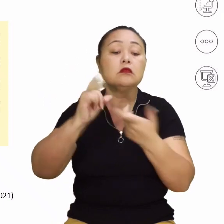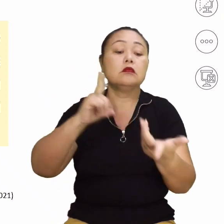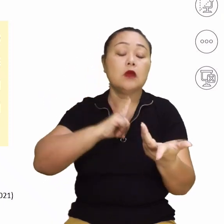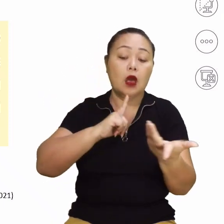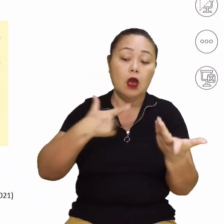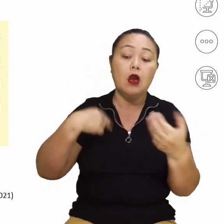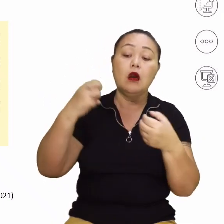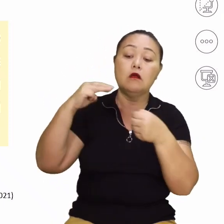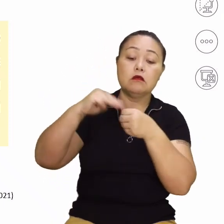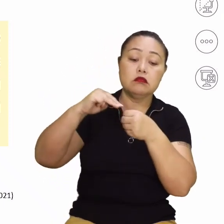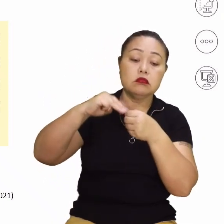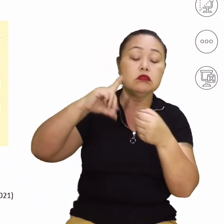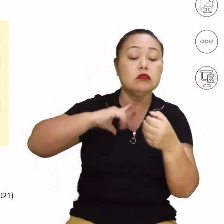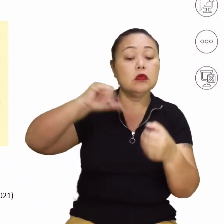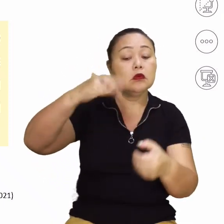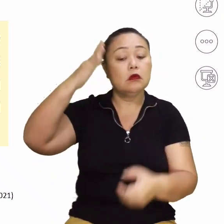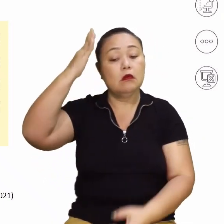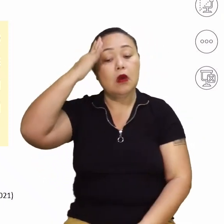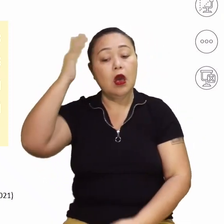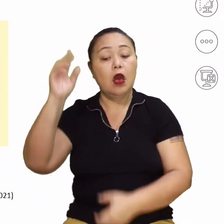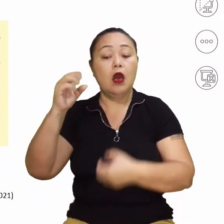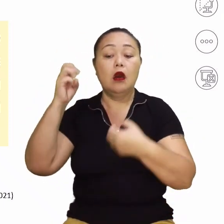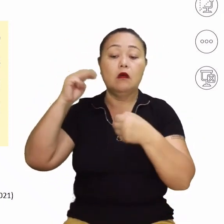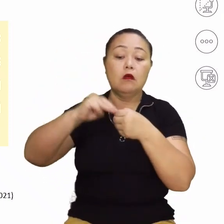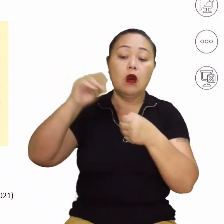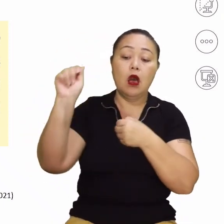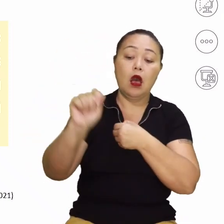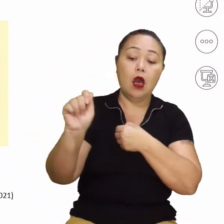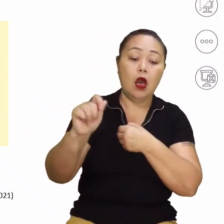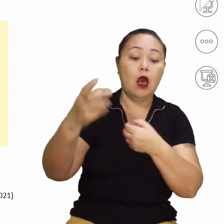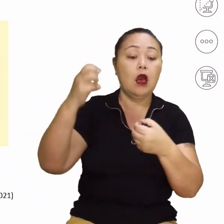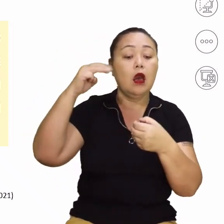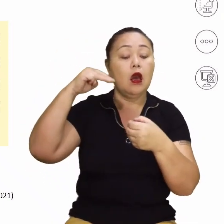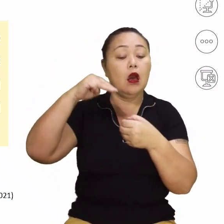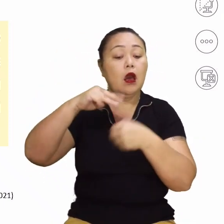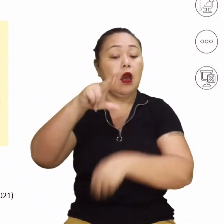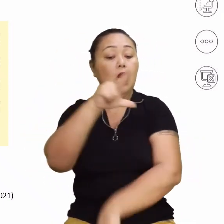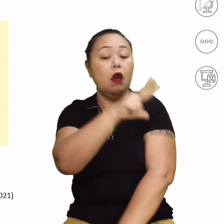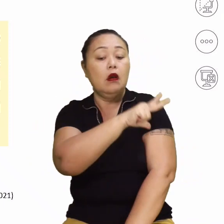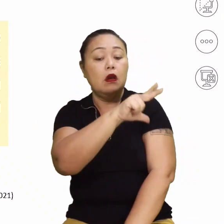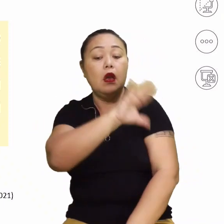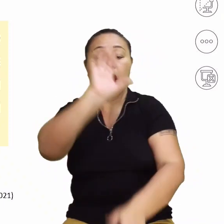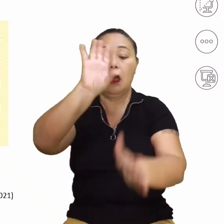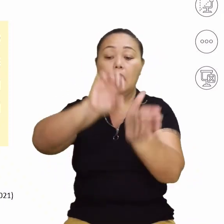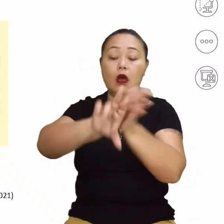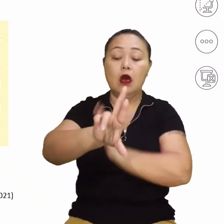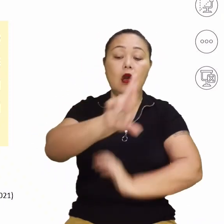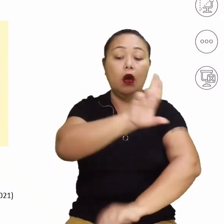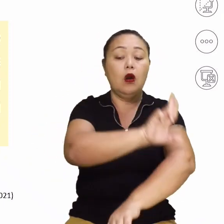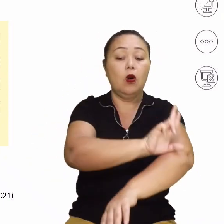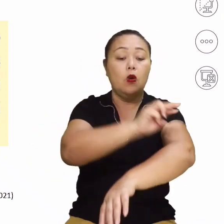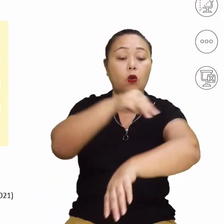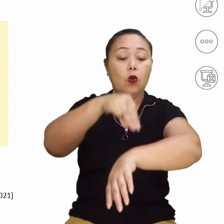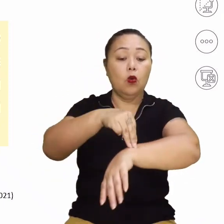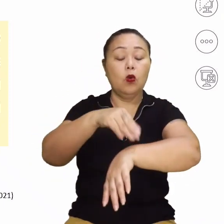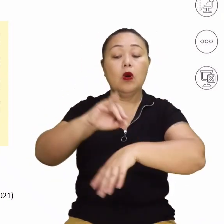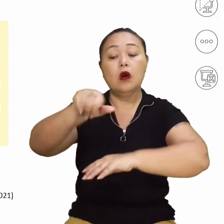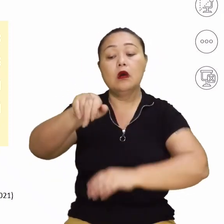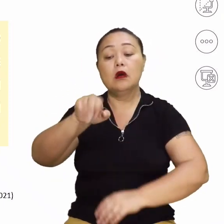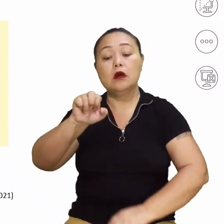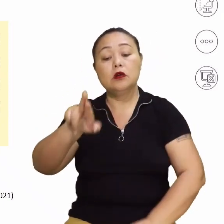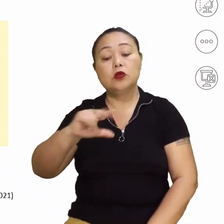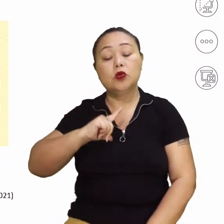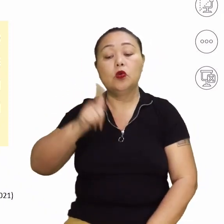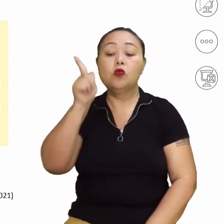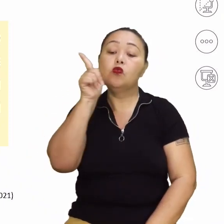ji-paraná Ariquemes Cacoal Rolim de Moura Jaru E guajará-mirim essas são as maiores cidades que nós